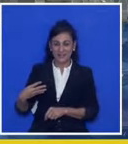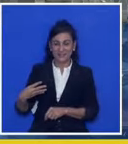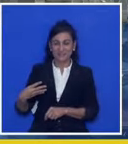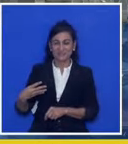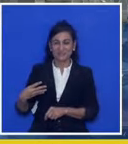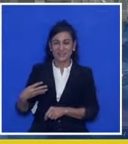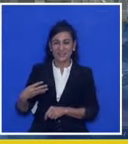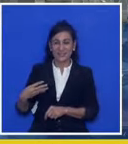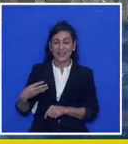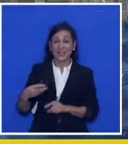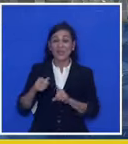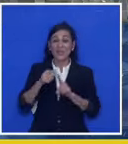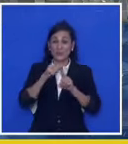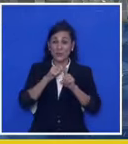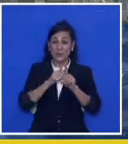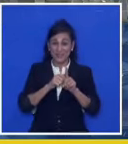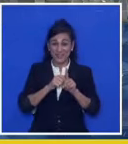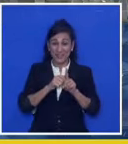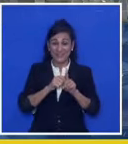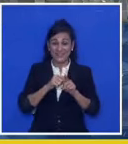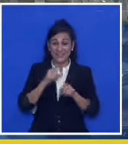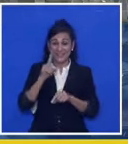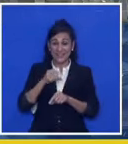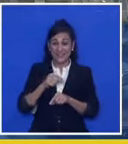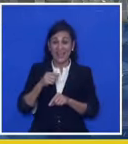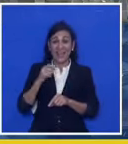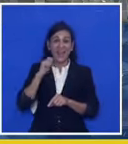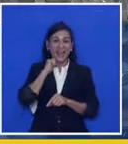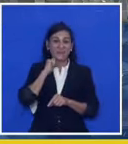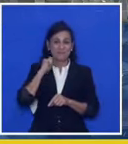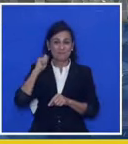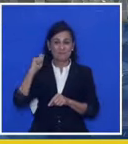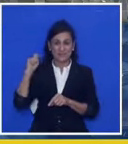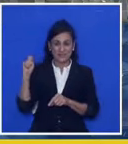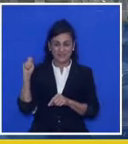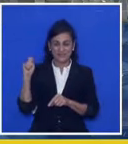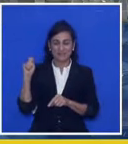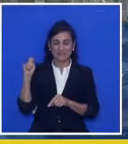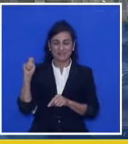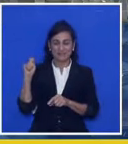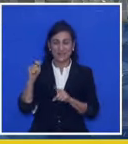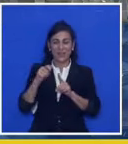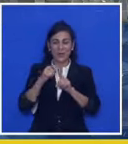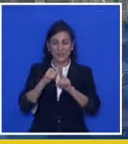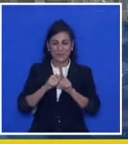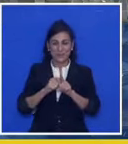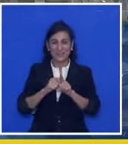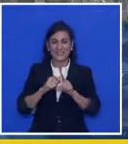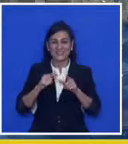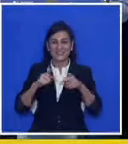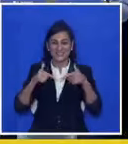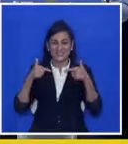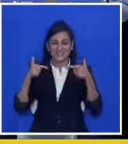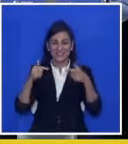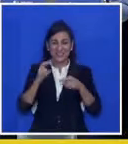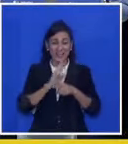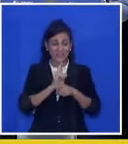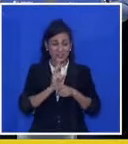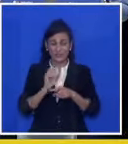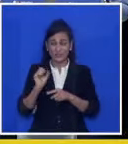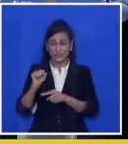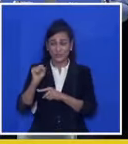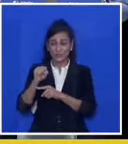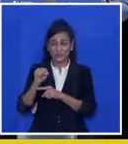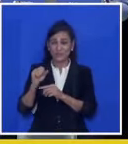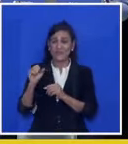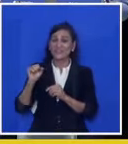04. E o mês correspondente é abril. Abril é o mês da sorte. Auditoras,